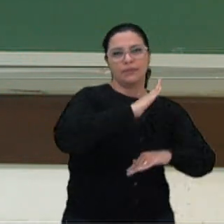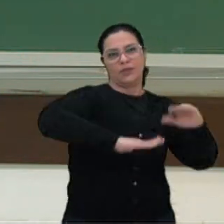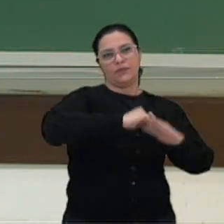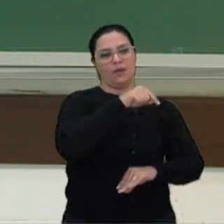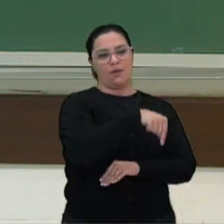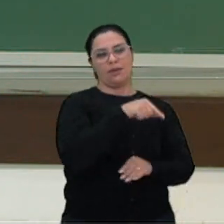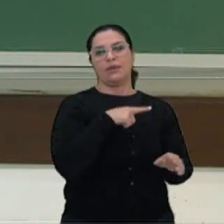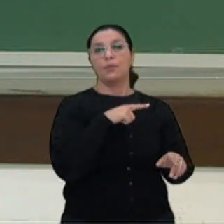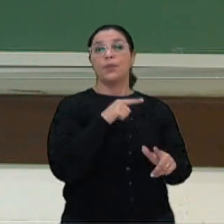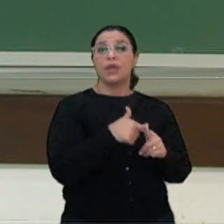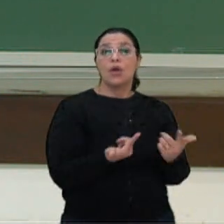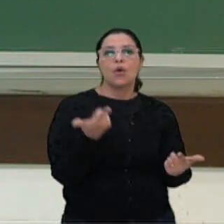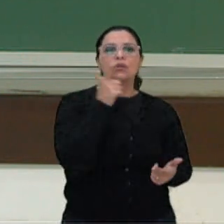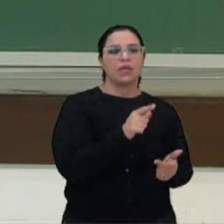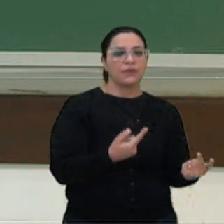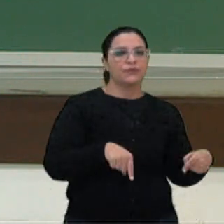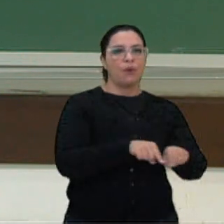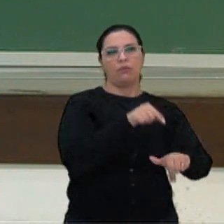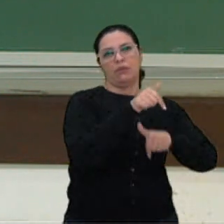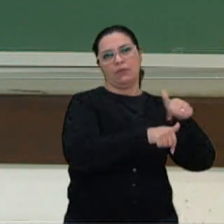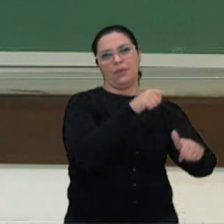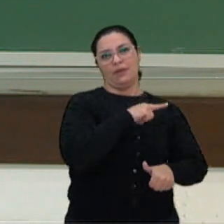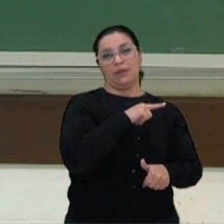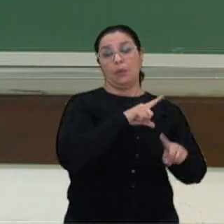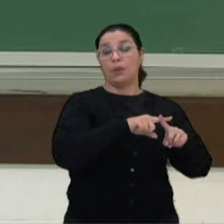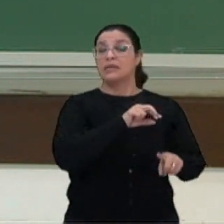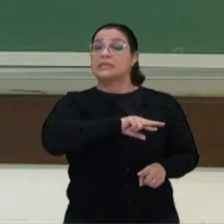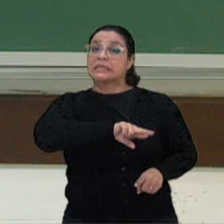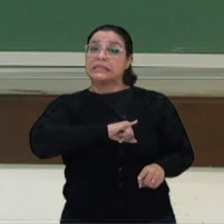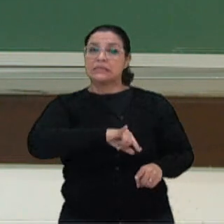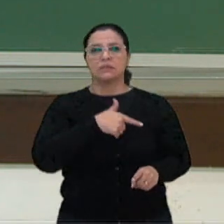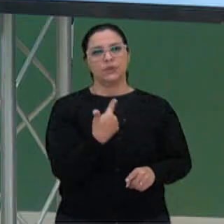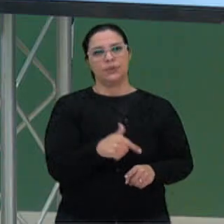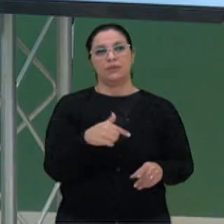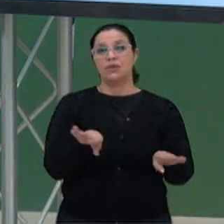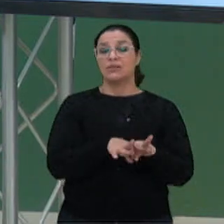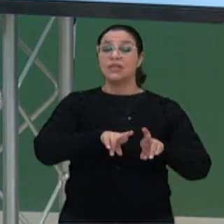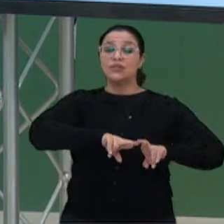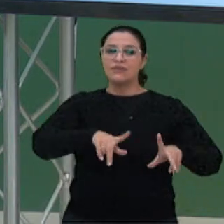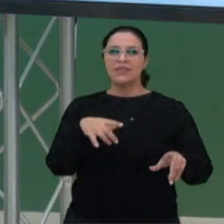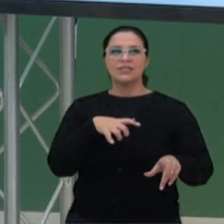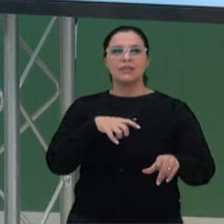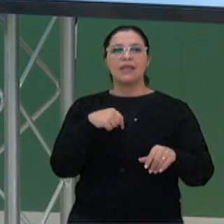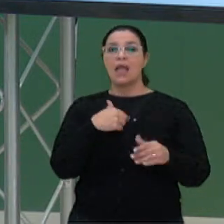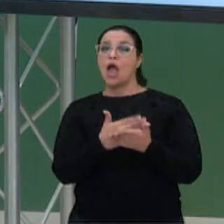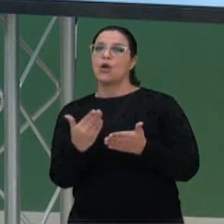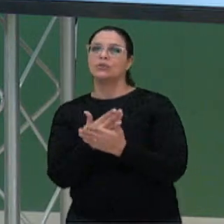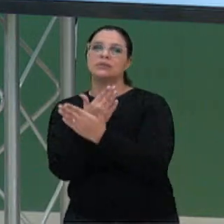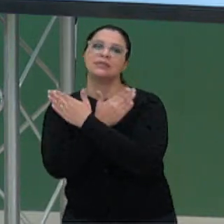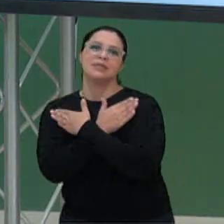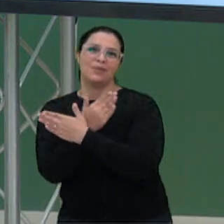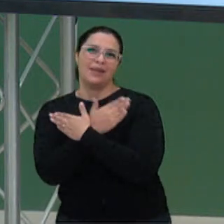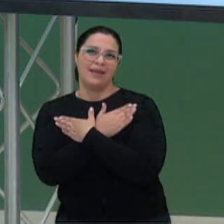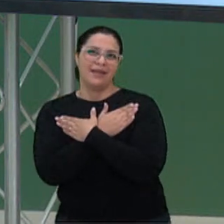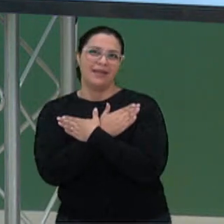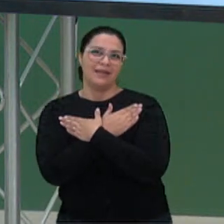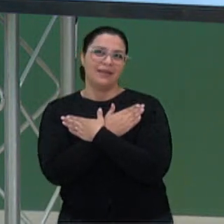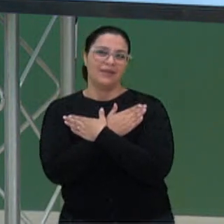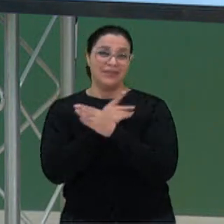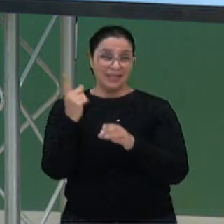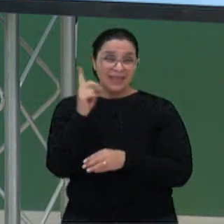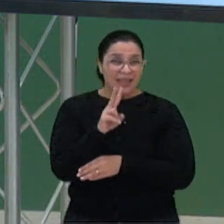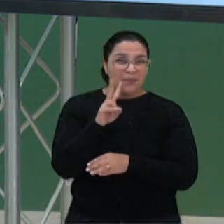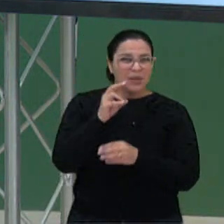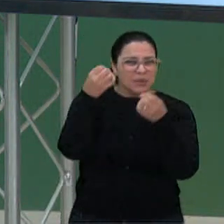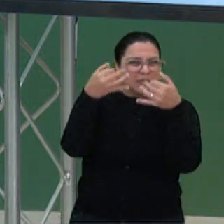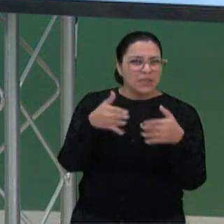profissional para poder se inserir no mercado. Senão, a gente vai ter aquela diferença lá que nós falamos de desemprego estrutural e conjuntural.